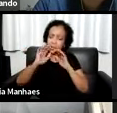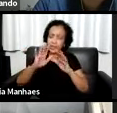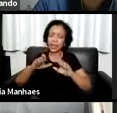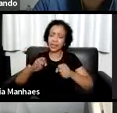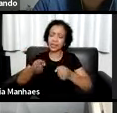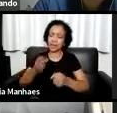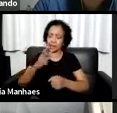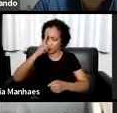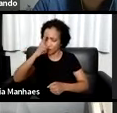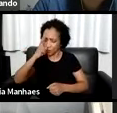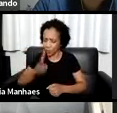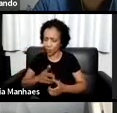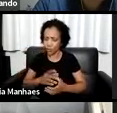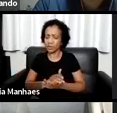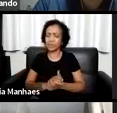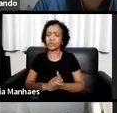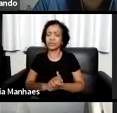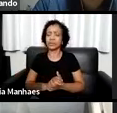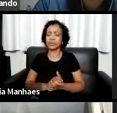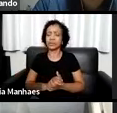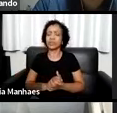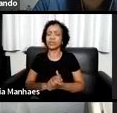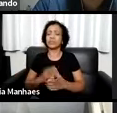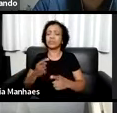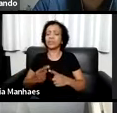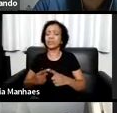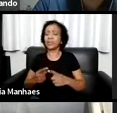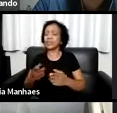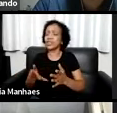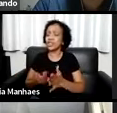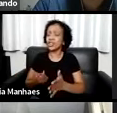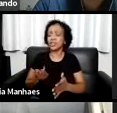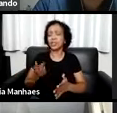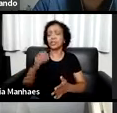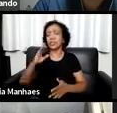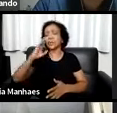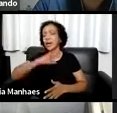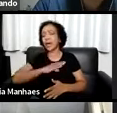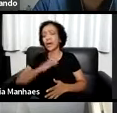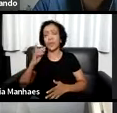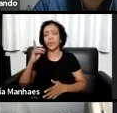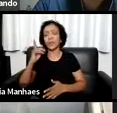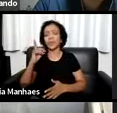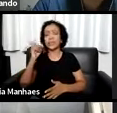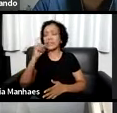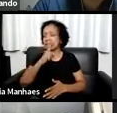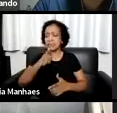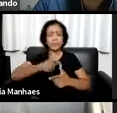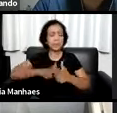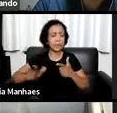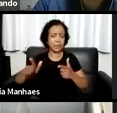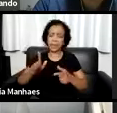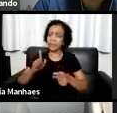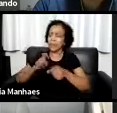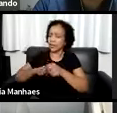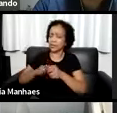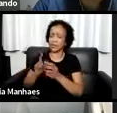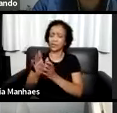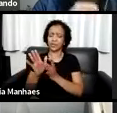Senhor, no corpo, na alma, no espírito. Revigora essas vidas em nome de Jesus. Clamamos, Senhor,